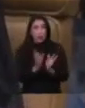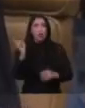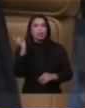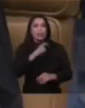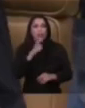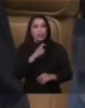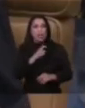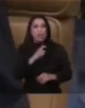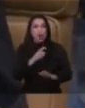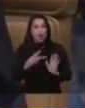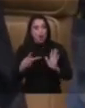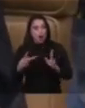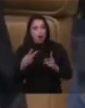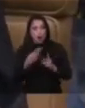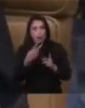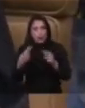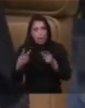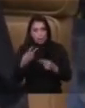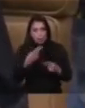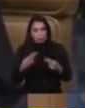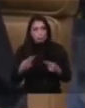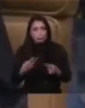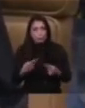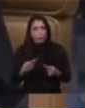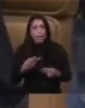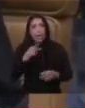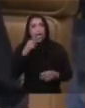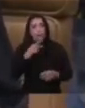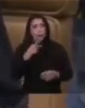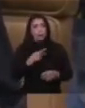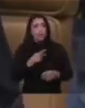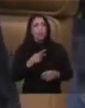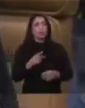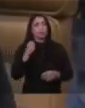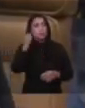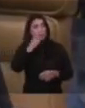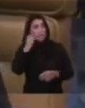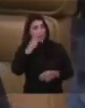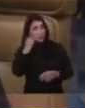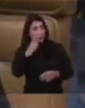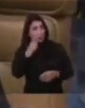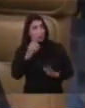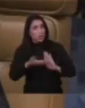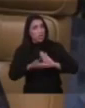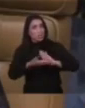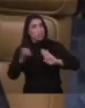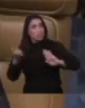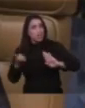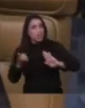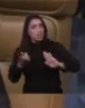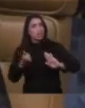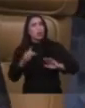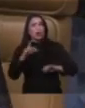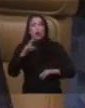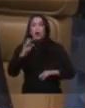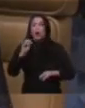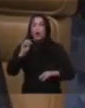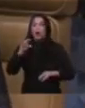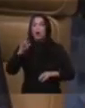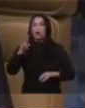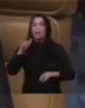fala, tiraram do contexto que era uma fala do senador Messias, tiraram o Roraima